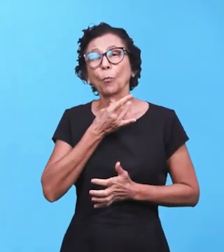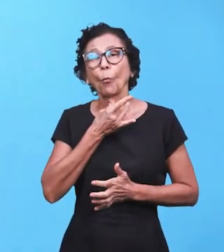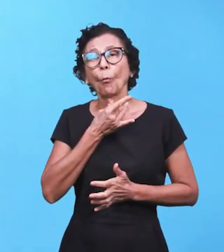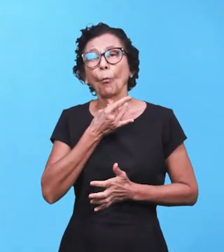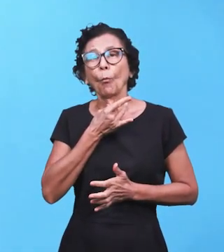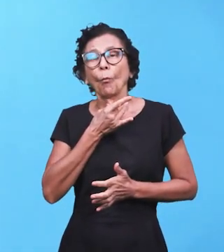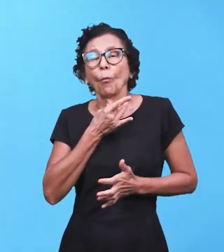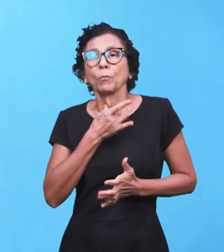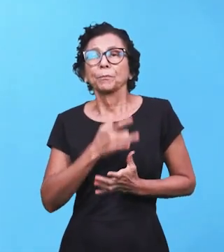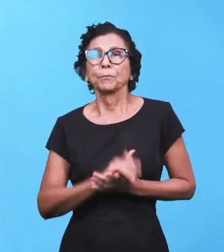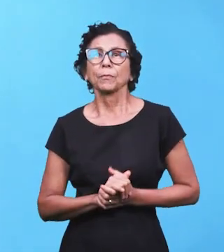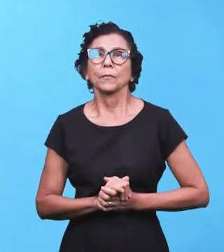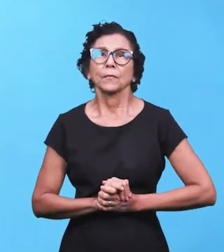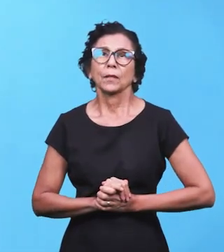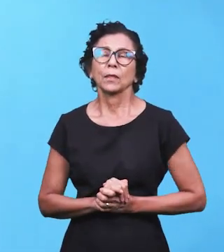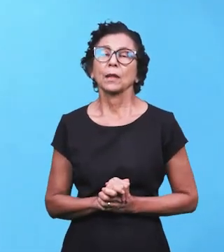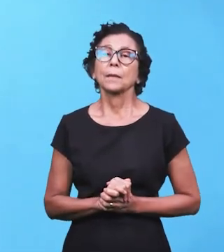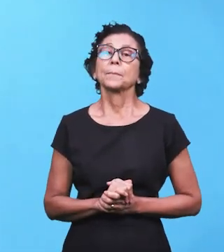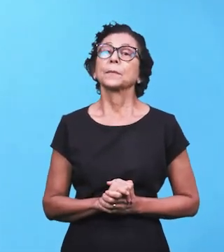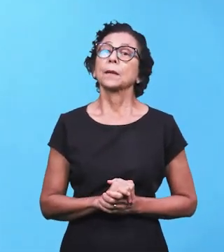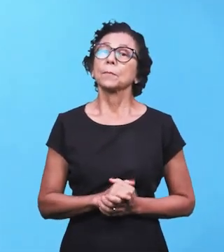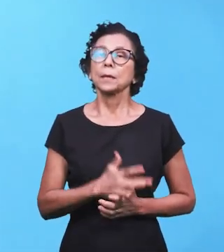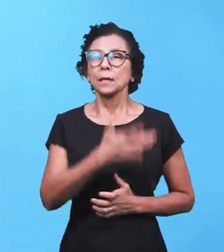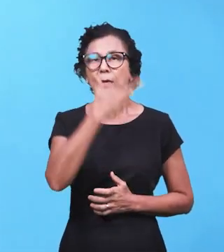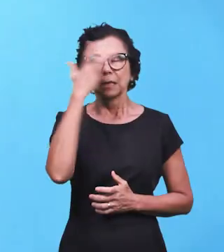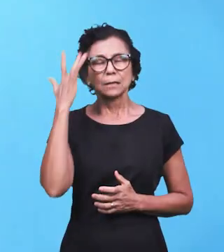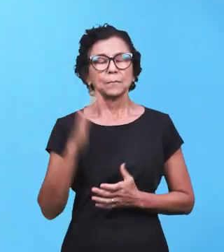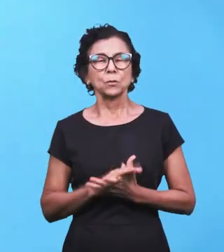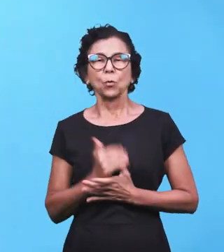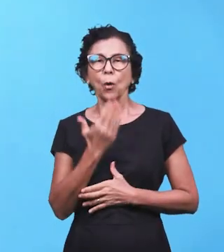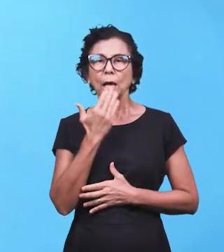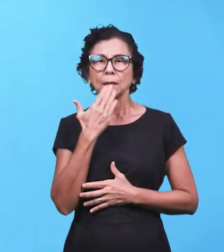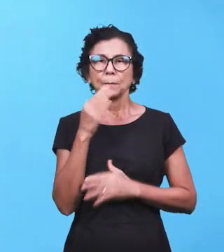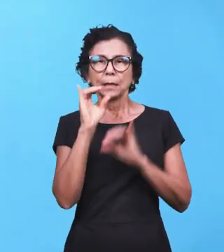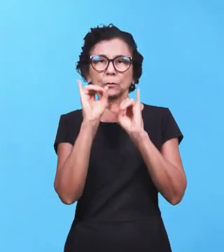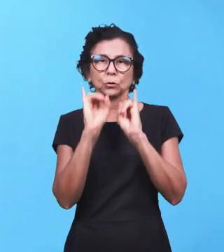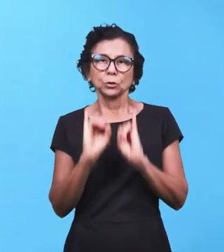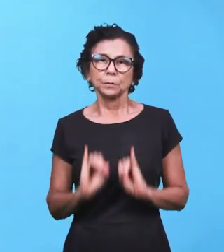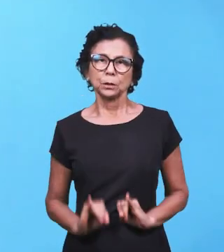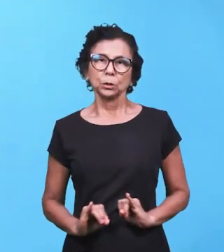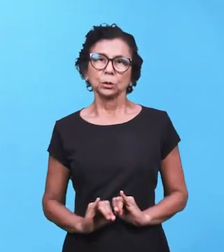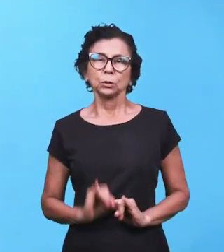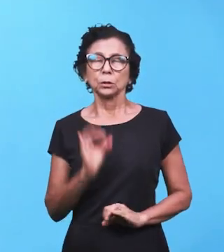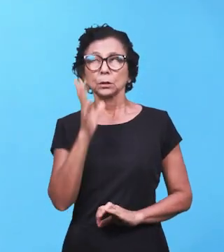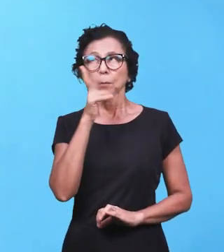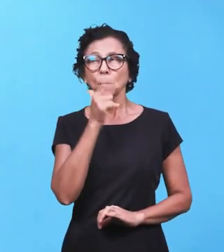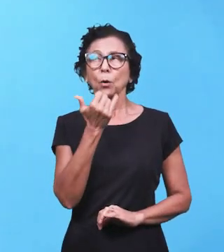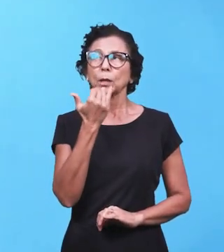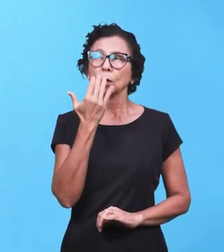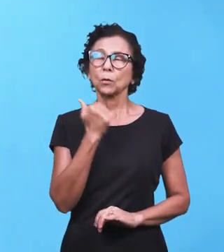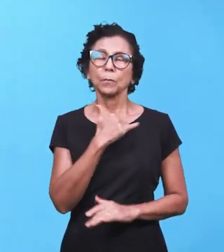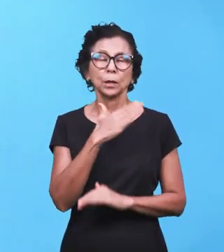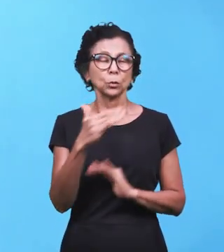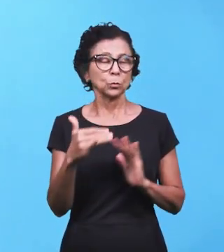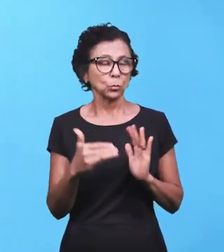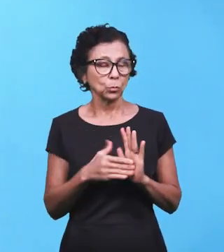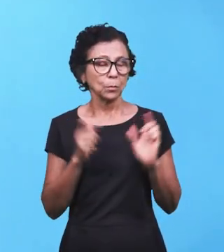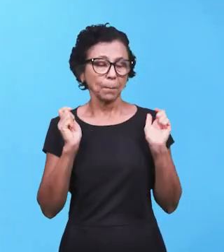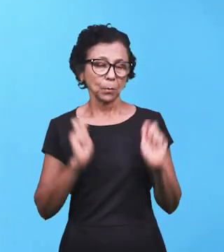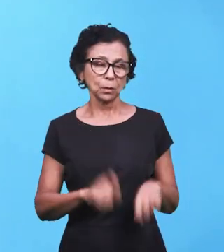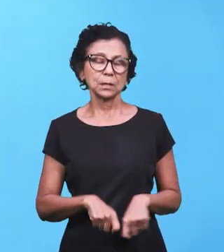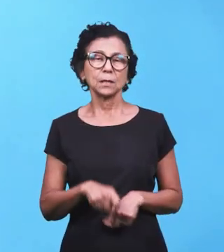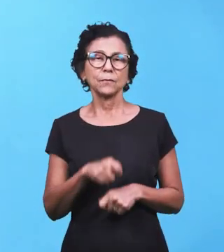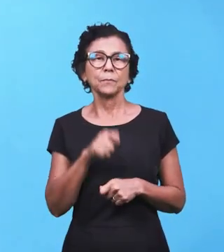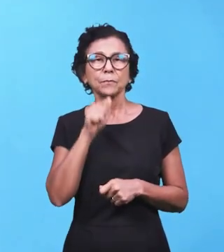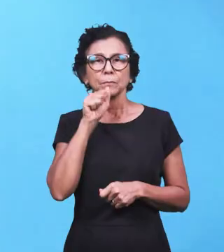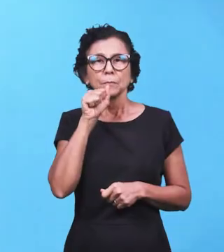seca, quem faz dietas muito prolongadas, fica muito tempo sem comer, tudo isso gera um mau hálito, mas as pessoas tentam